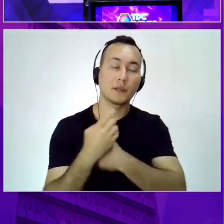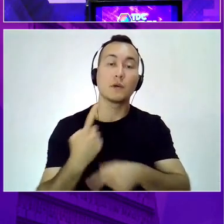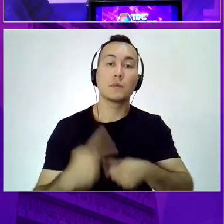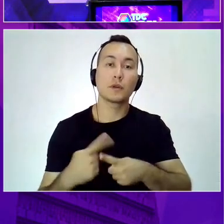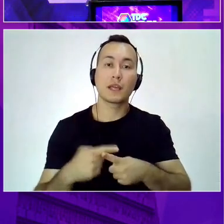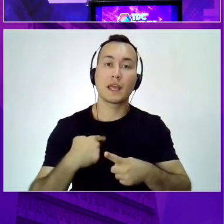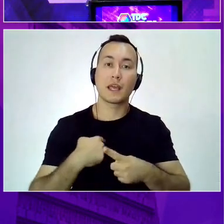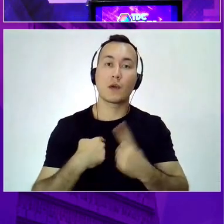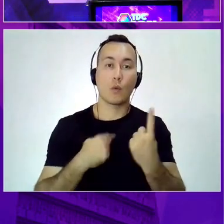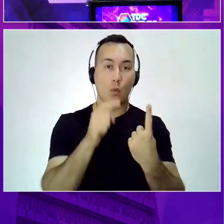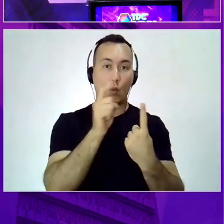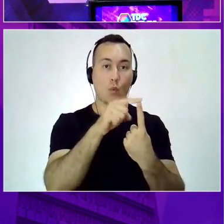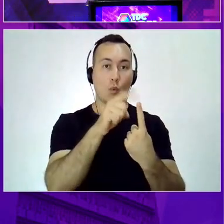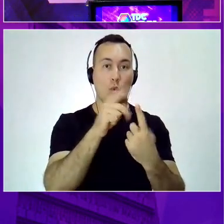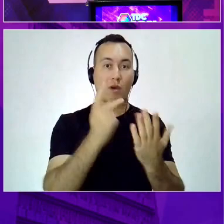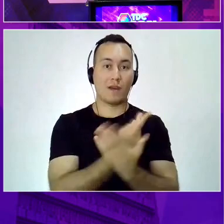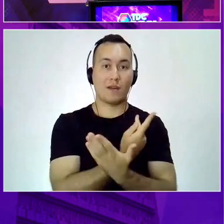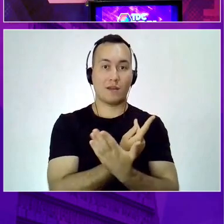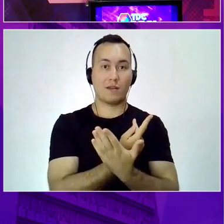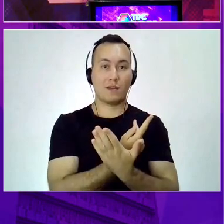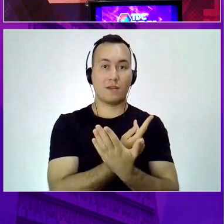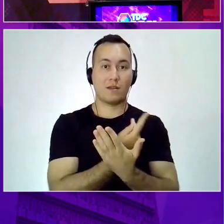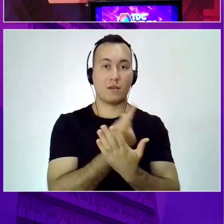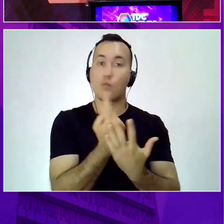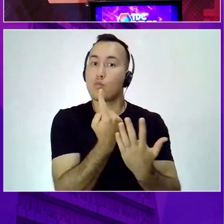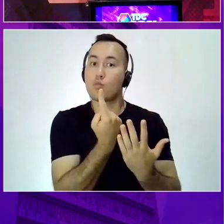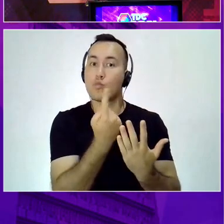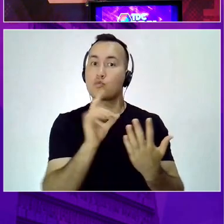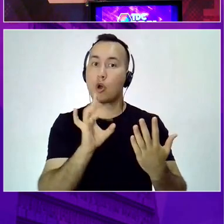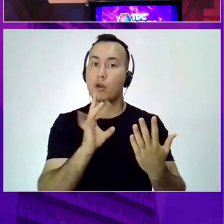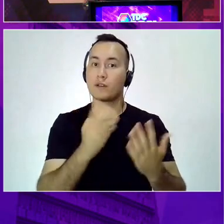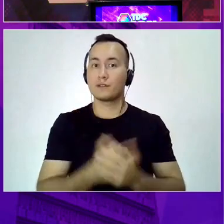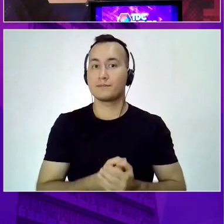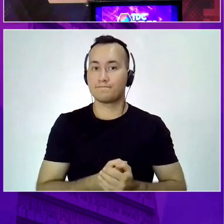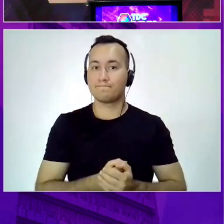Então, é bem legal a gente também partir para esse caminho.